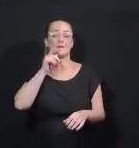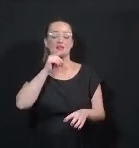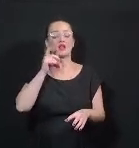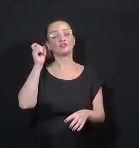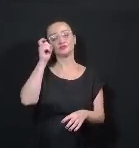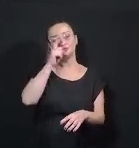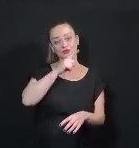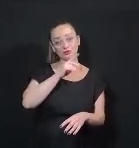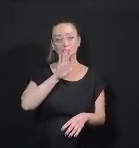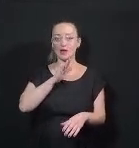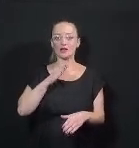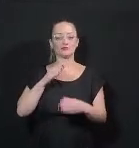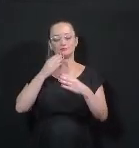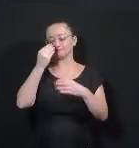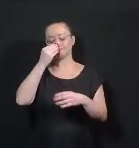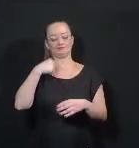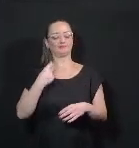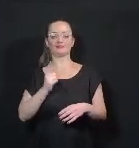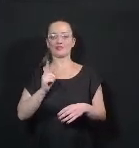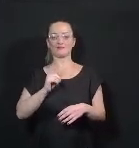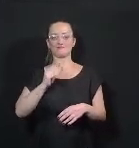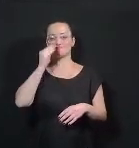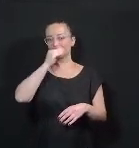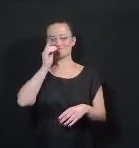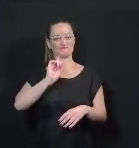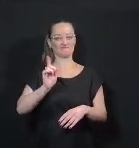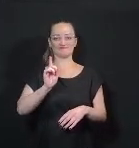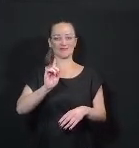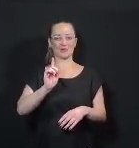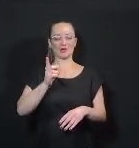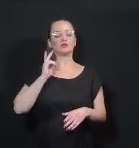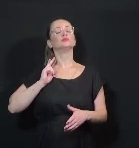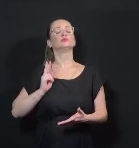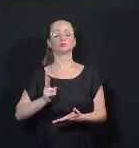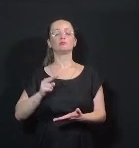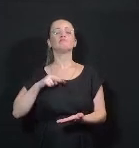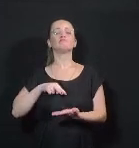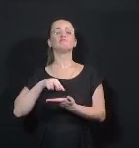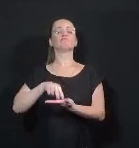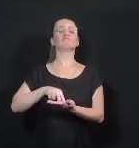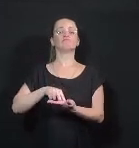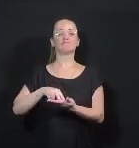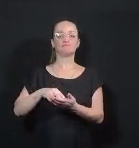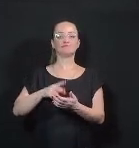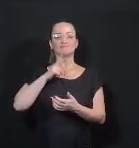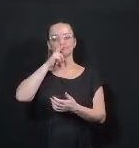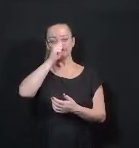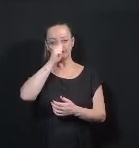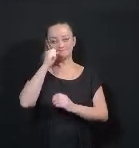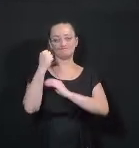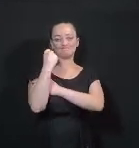não nos fragiliza. Nós continuamos fortalecidas,